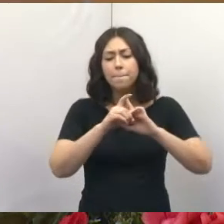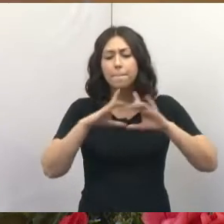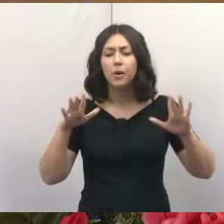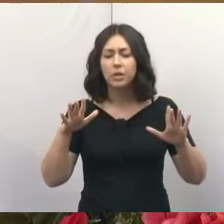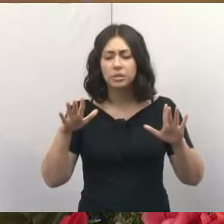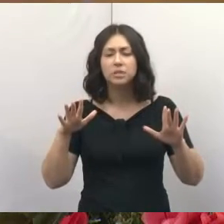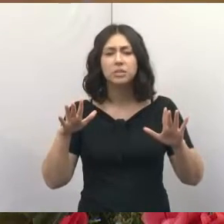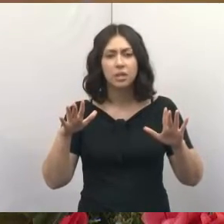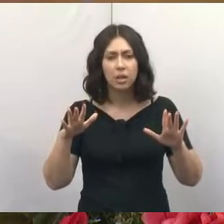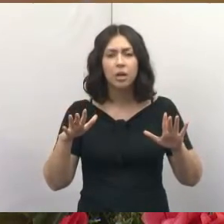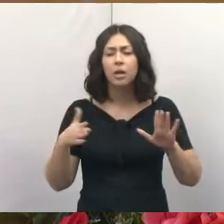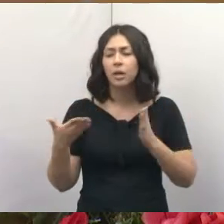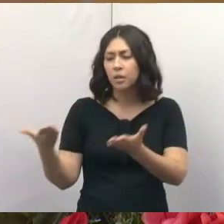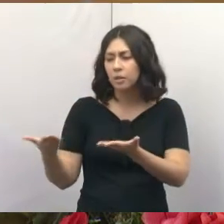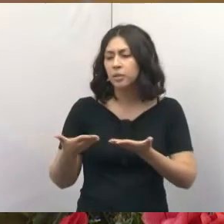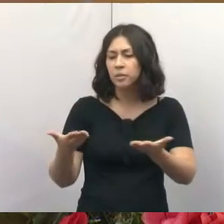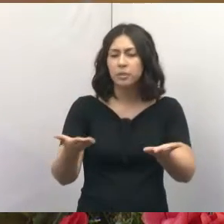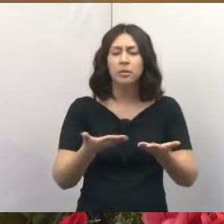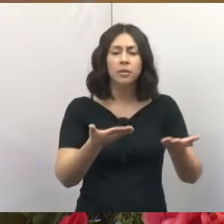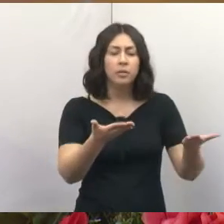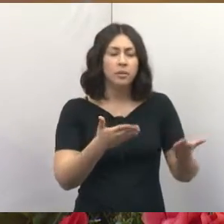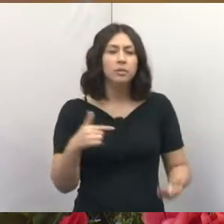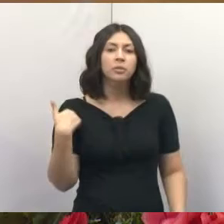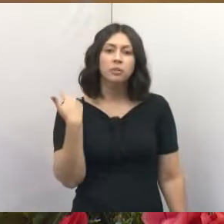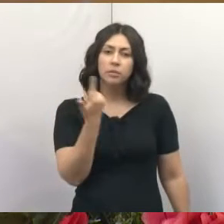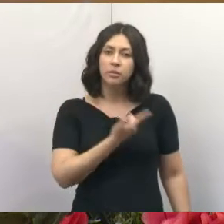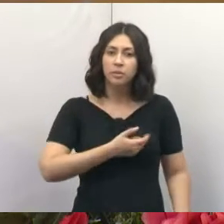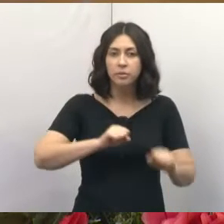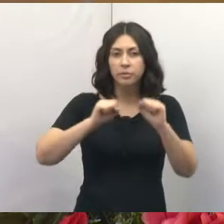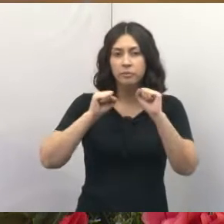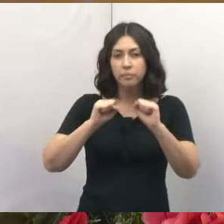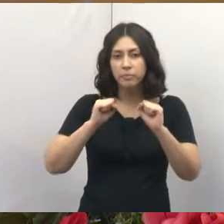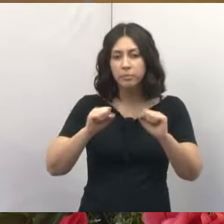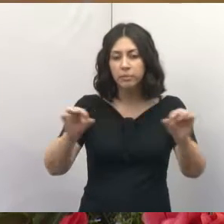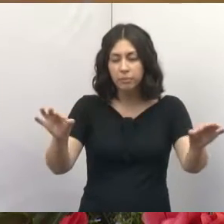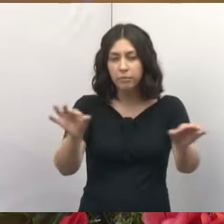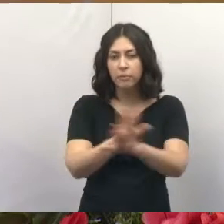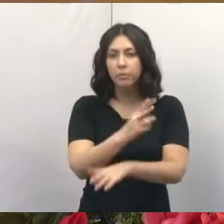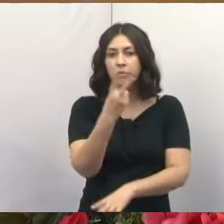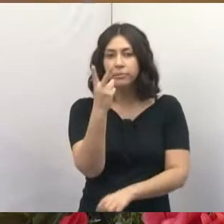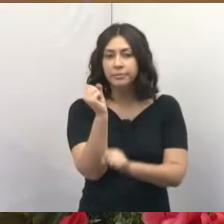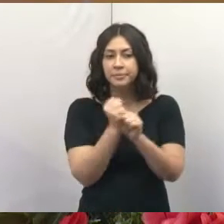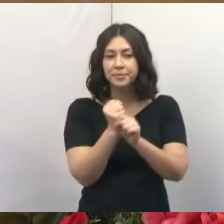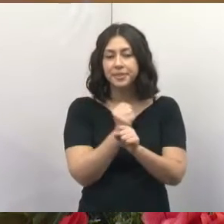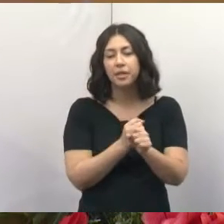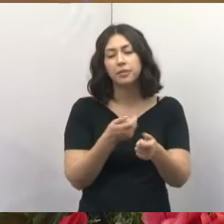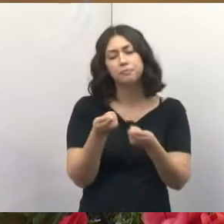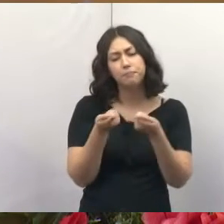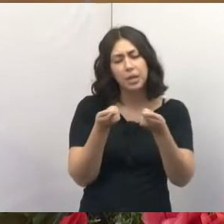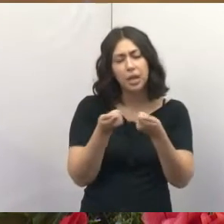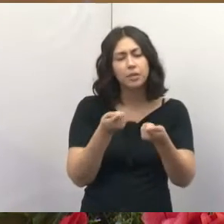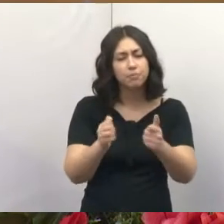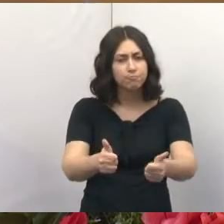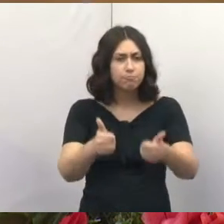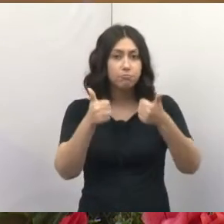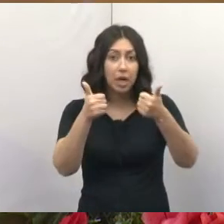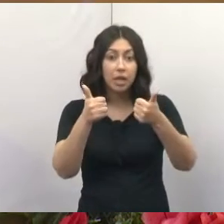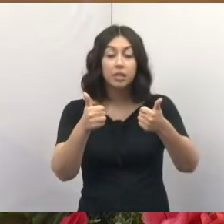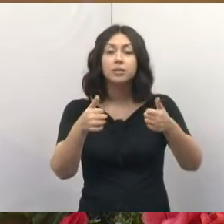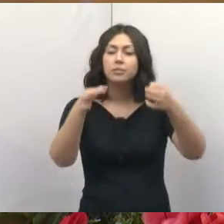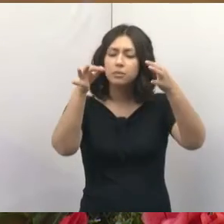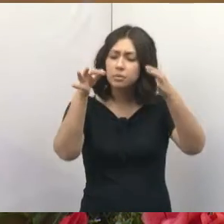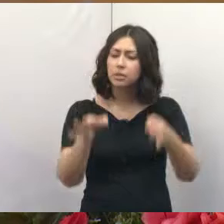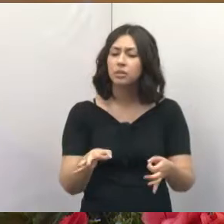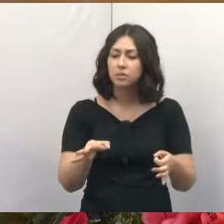possível, dando atendimento a todos os vereadores, para que a gente possa terminar aí esses 2 anos numa boa gestão e, com certeza,